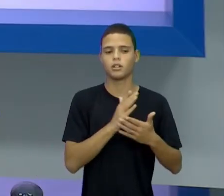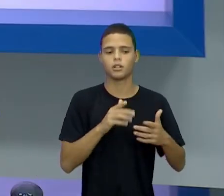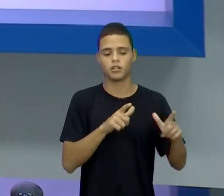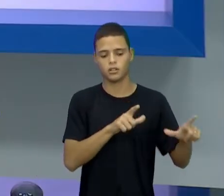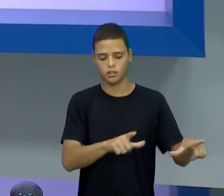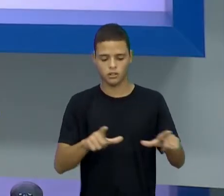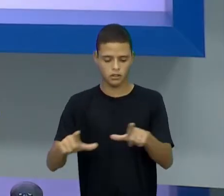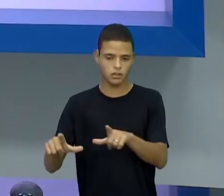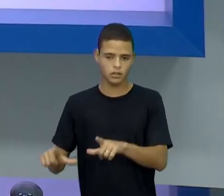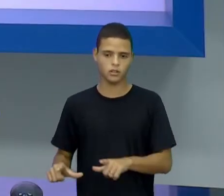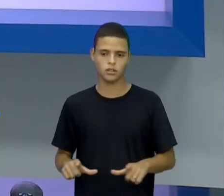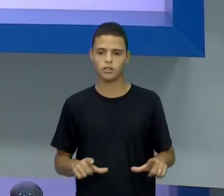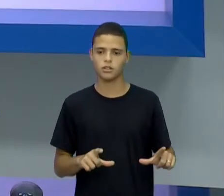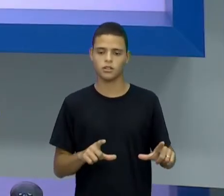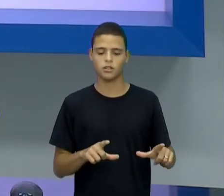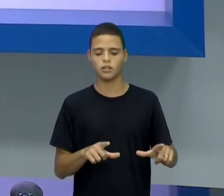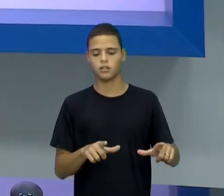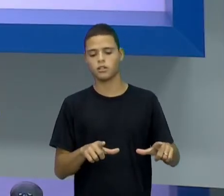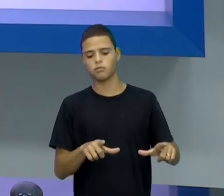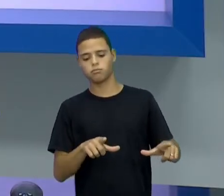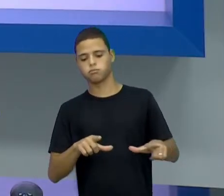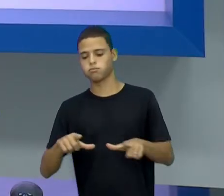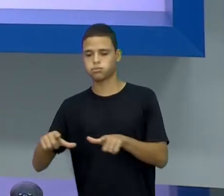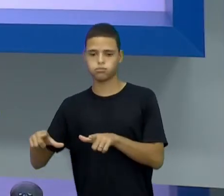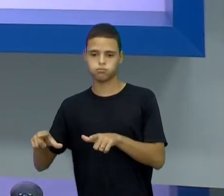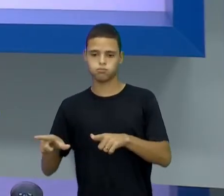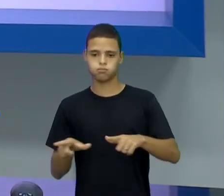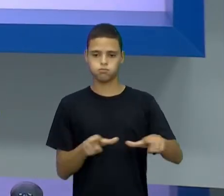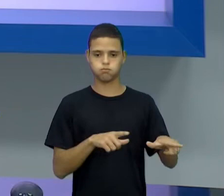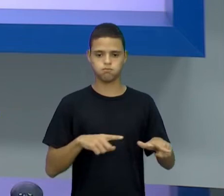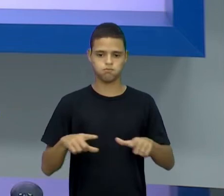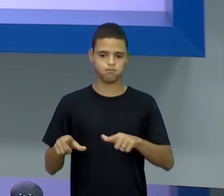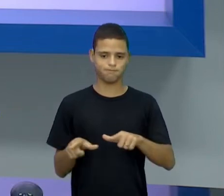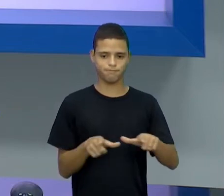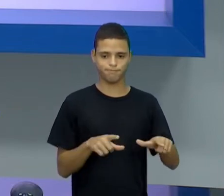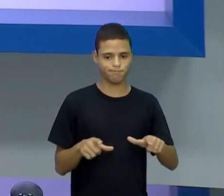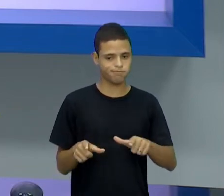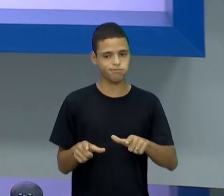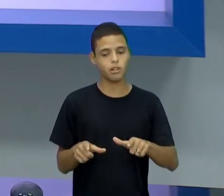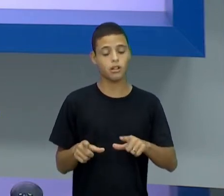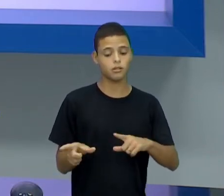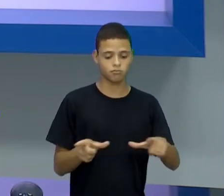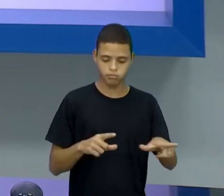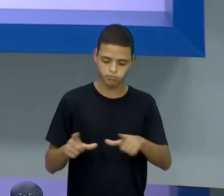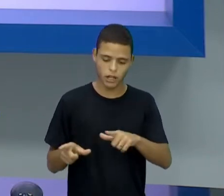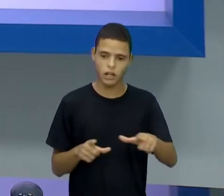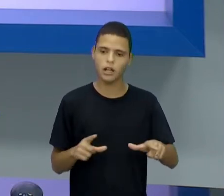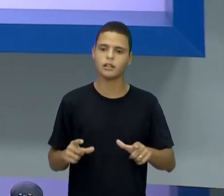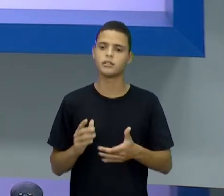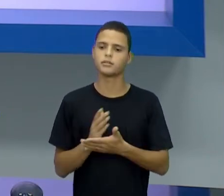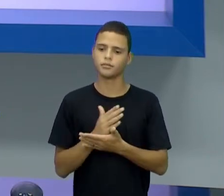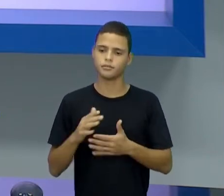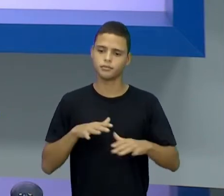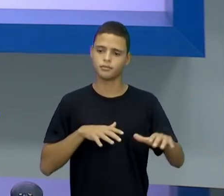as placas se encontram, se afastam, né? Movimento transformante, né? Então todos esses movimentos aí, né, que fazem com que